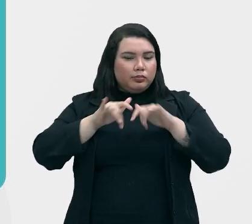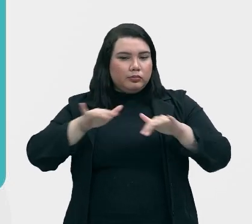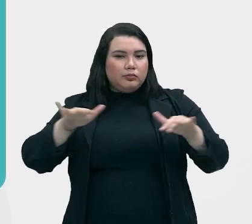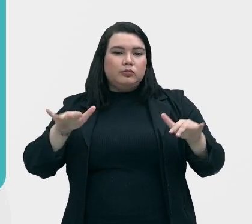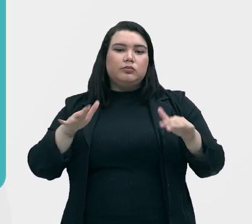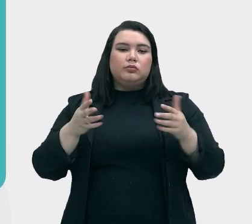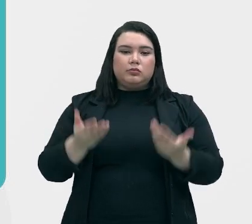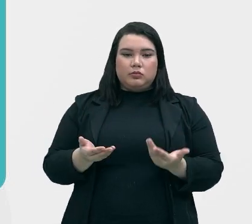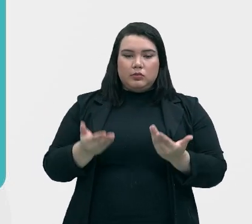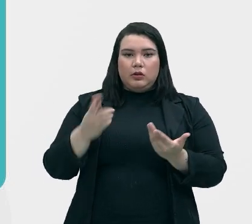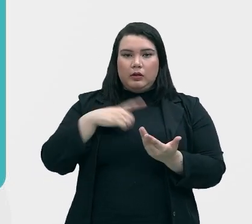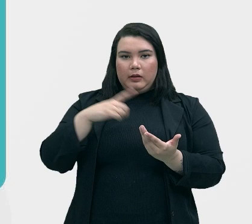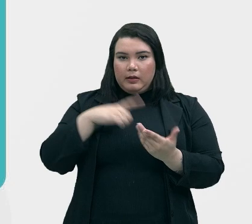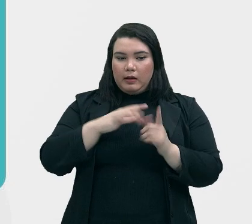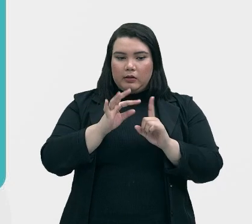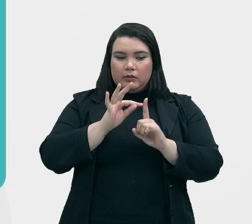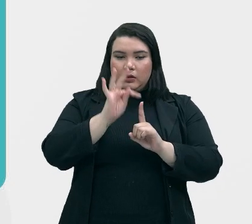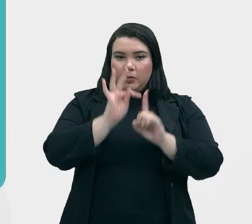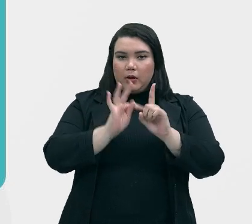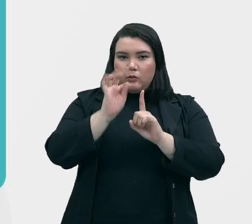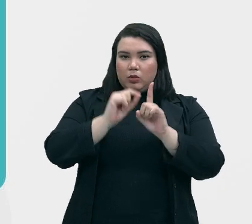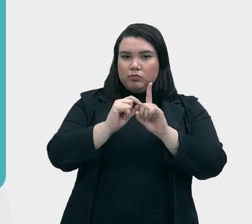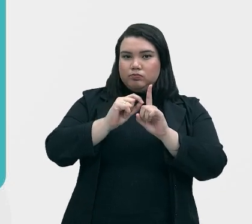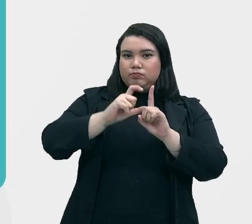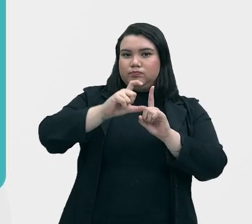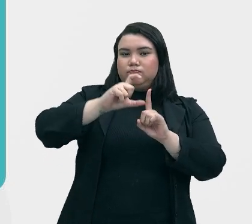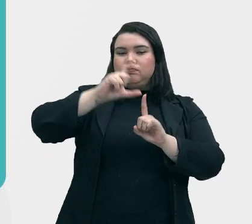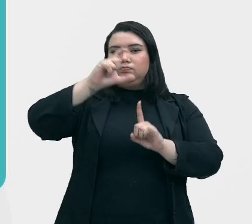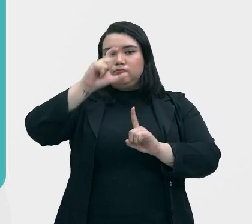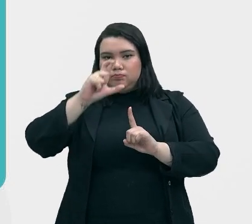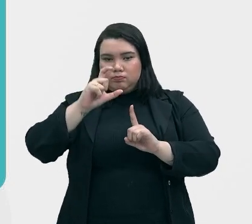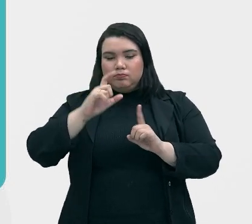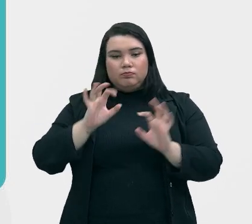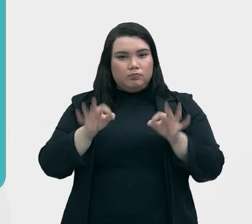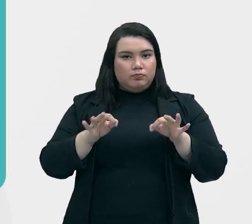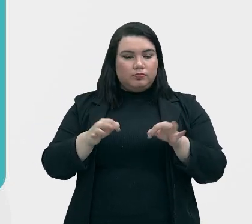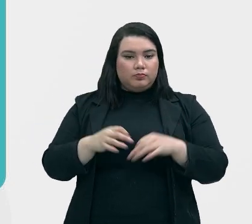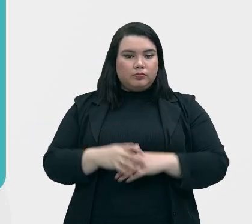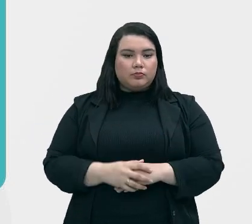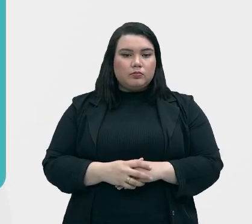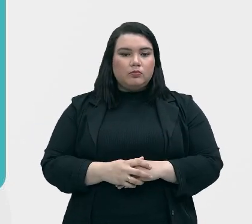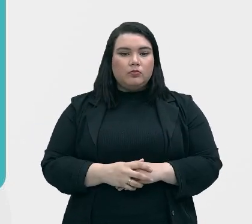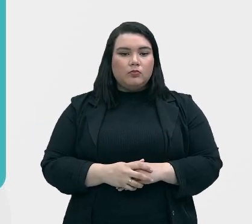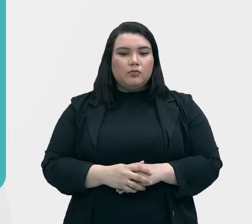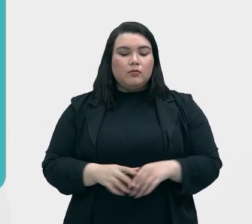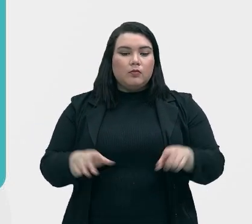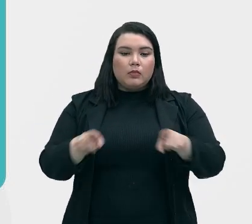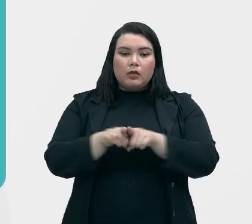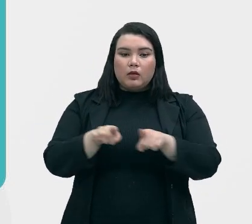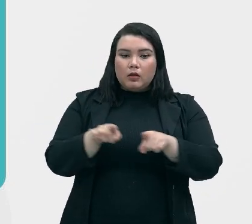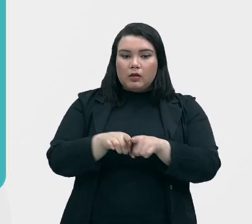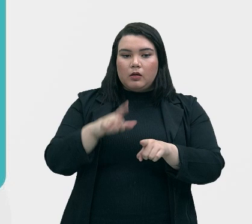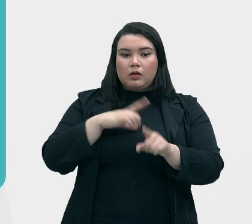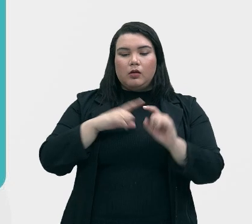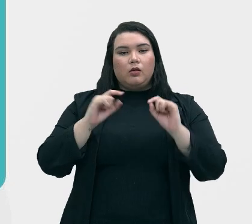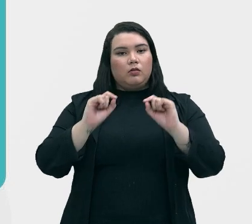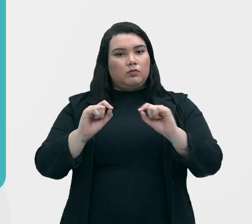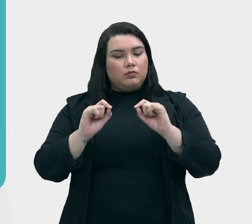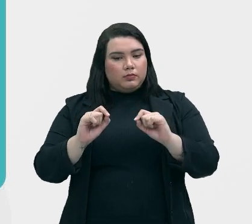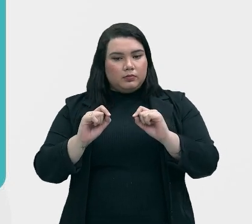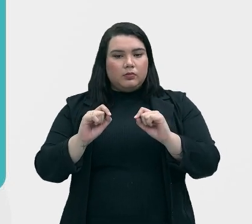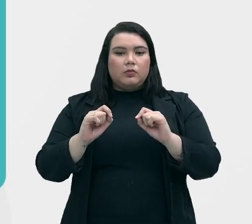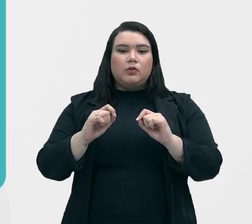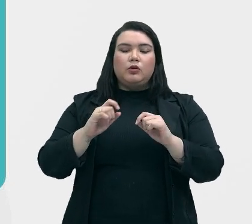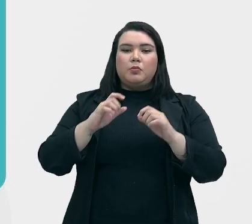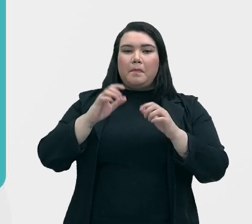Quando a temperatura é muito alta, a gente está falando em temperaturas extremas, Sim. certo? E também a gente tem grande quantidade